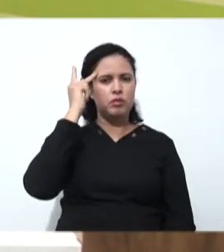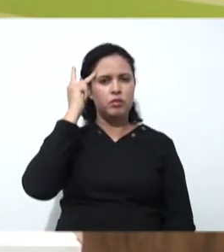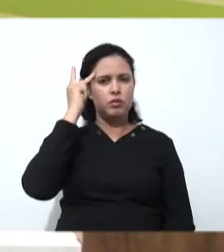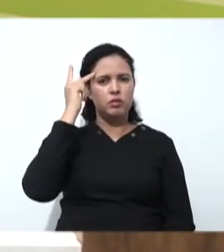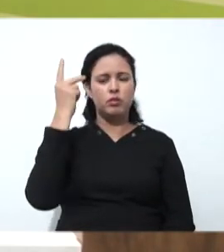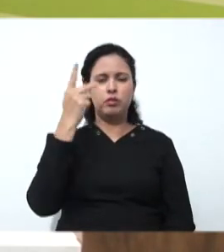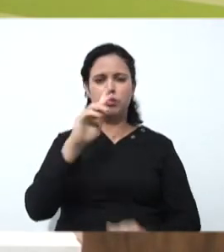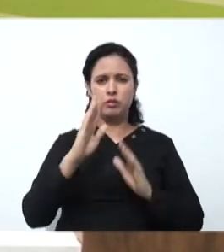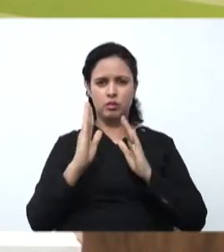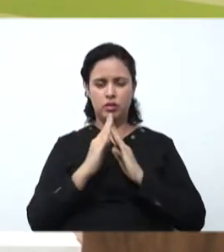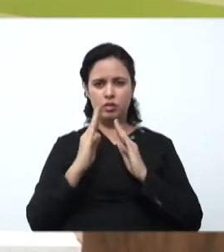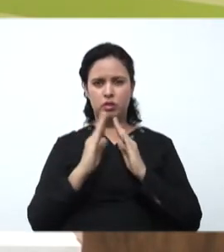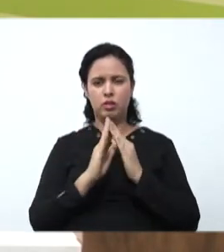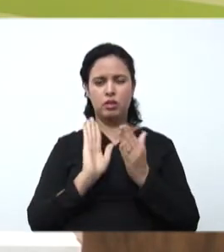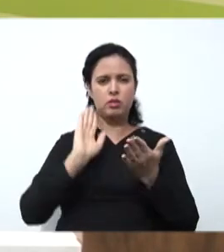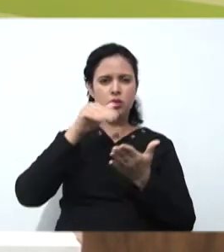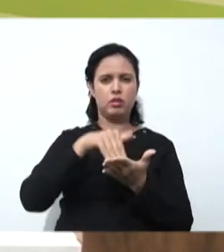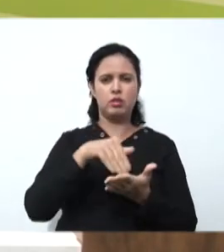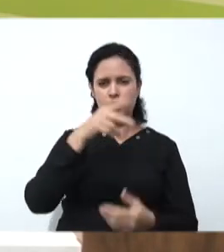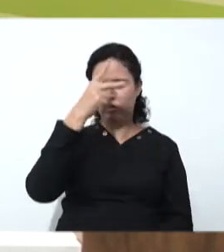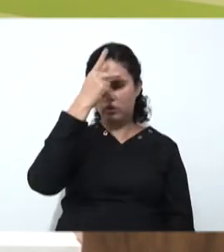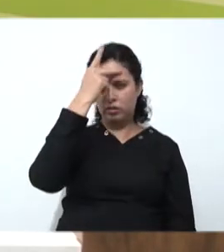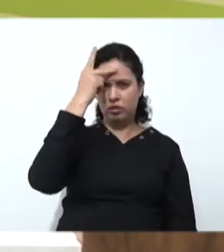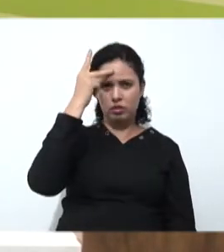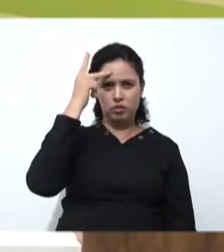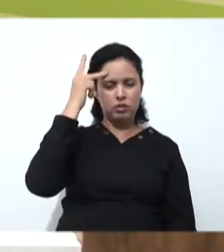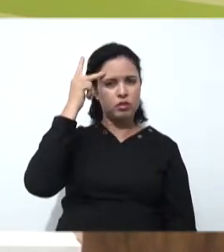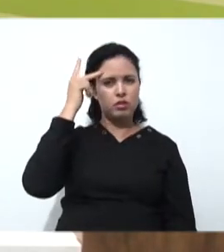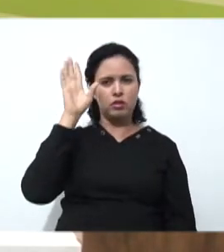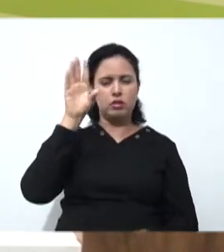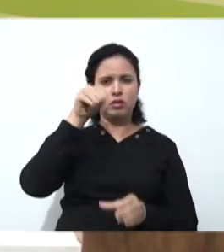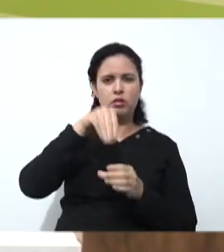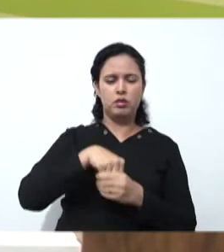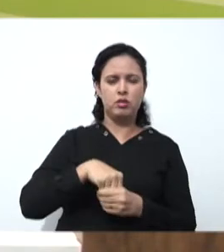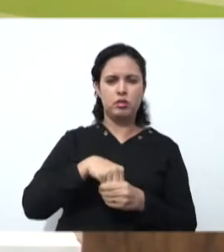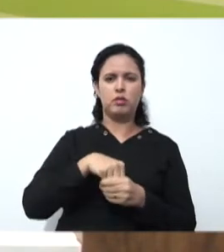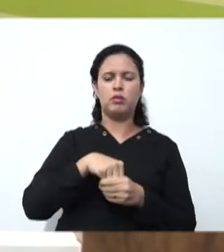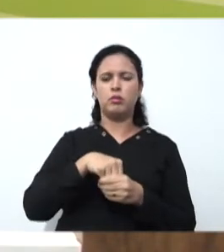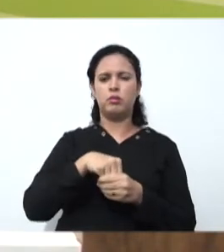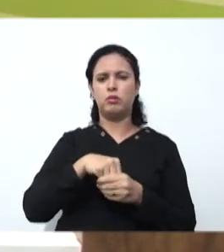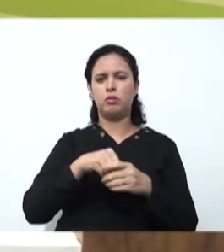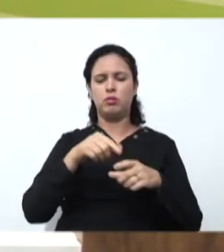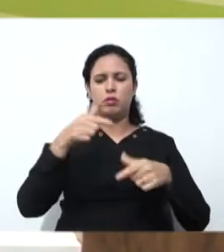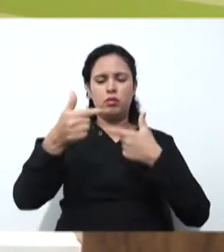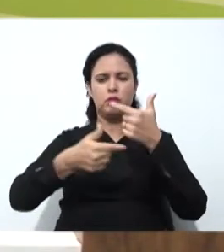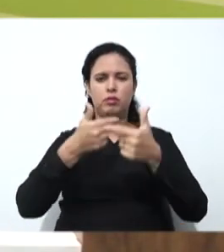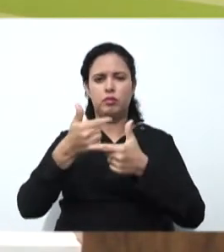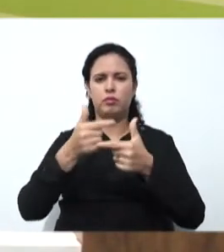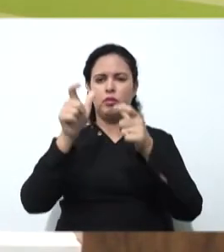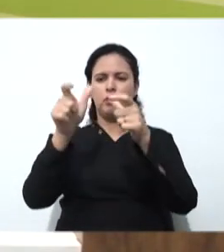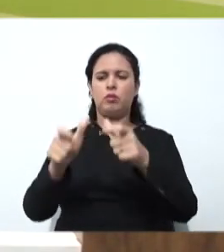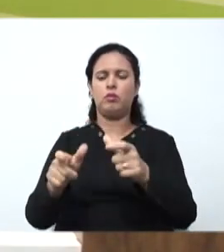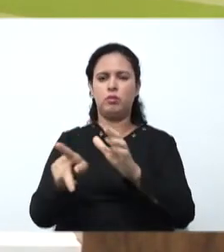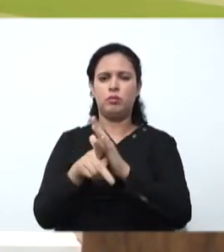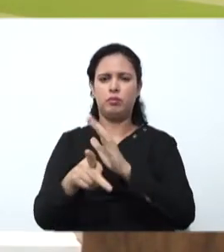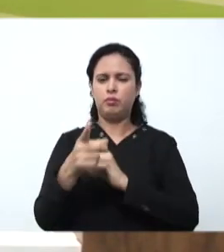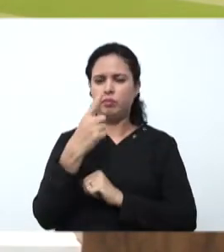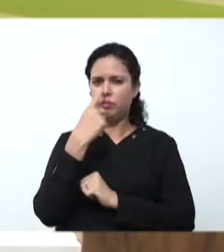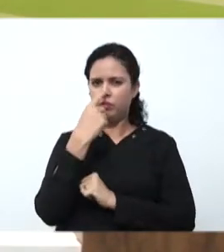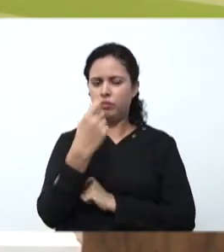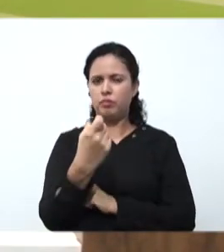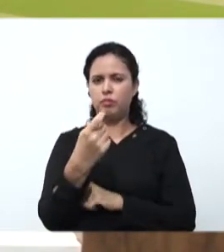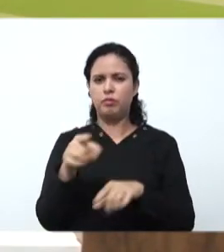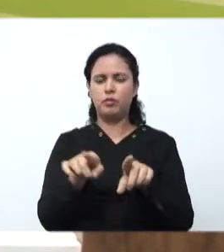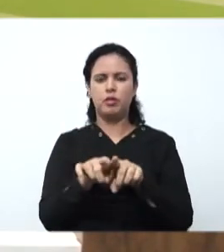suas casas até as pessoas que estão dentro dos aterros sanitários ou lixões, não é? Até